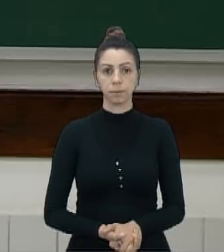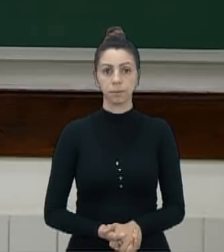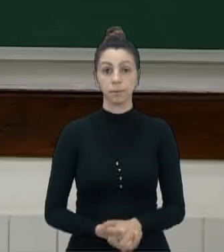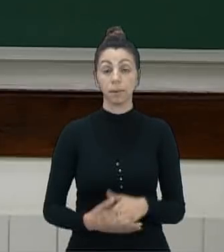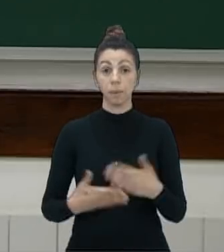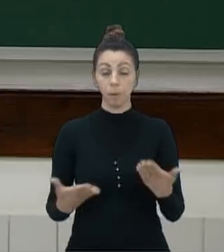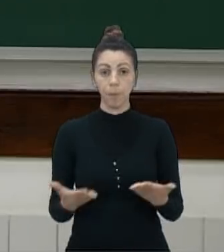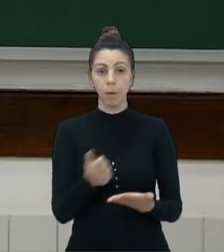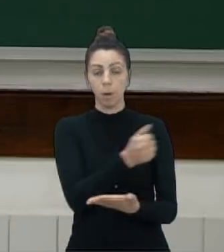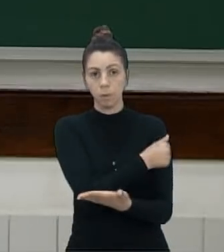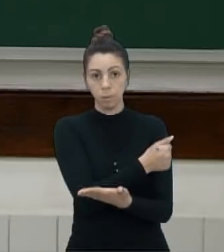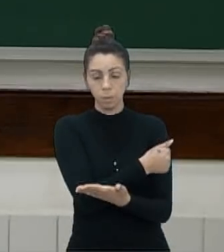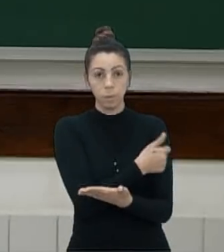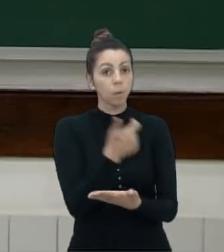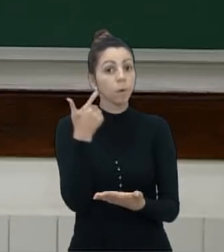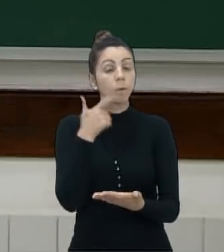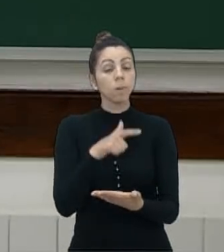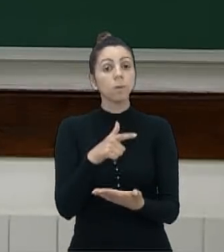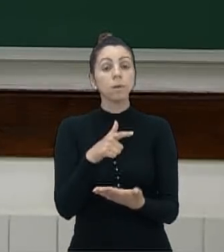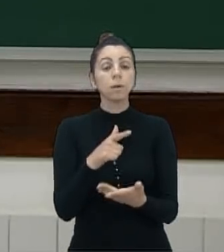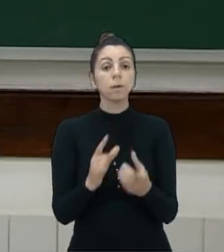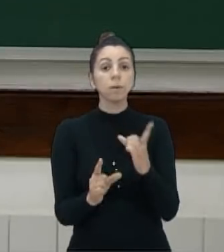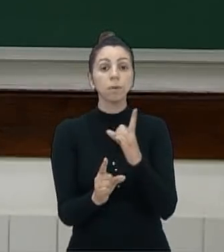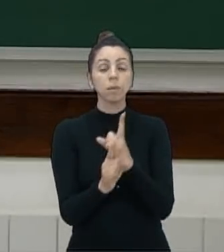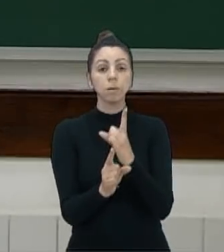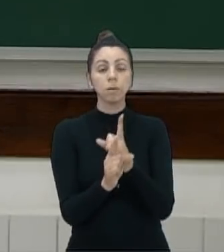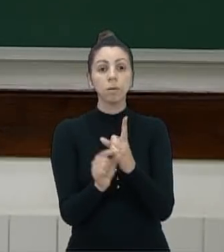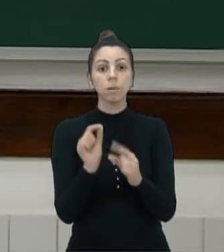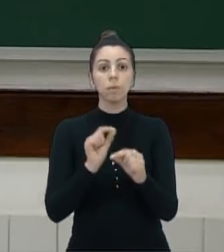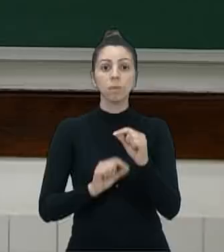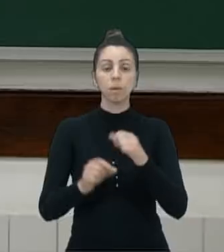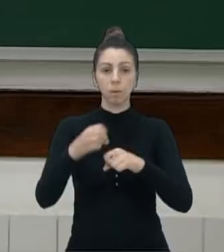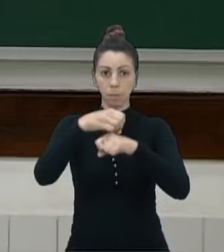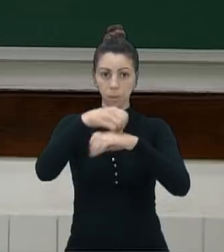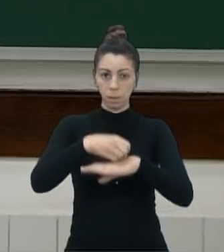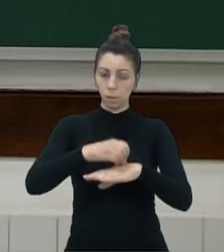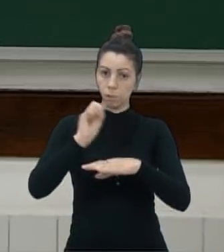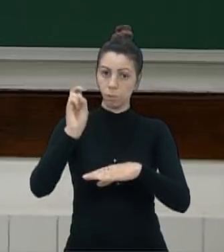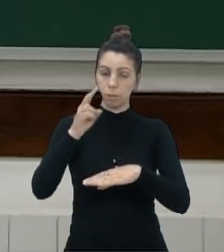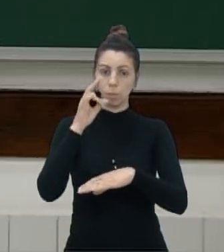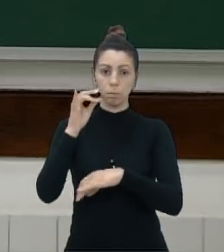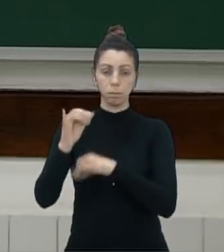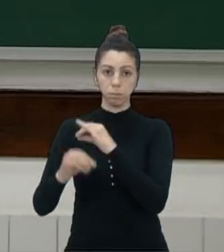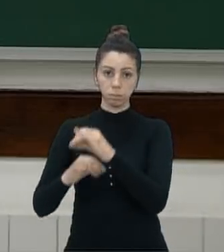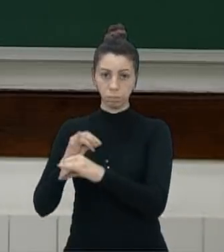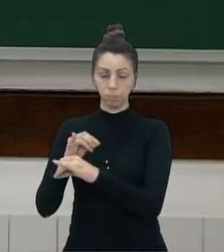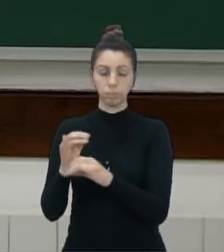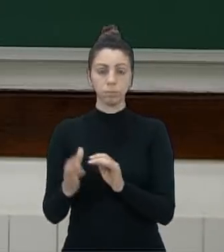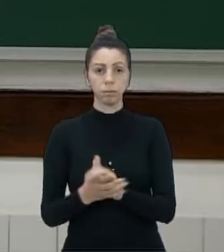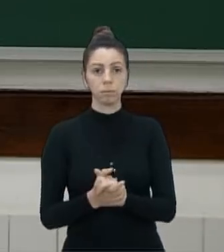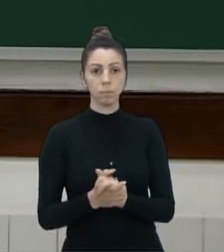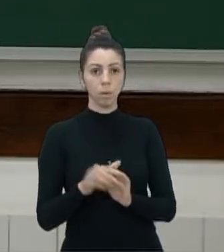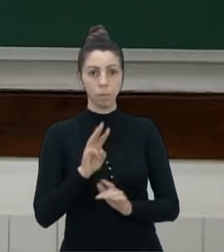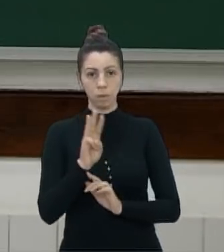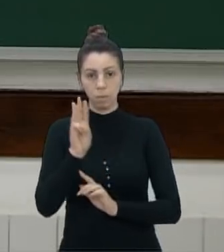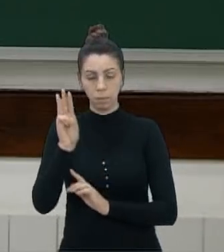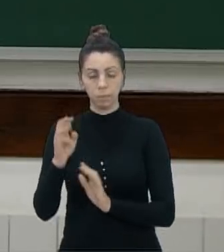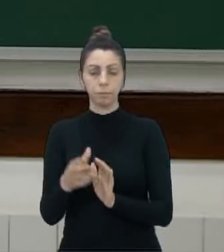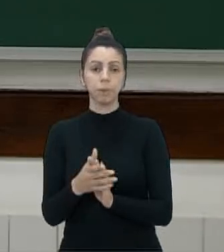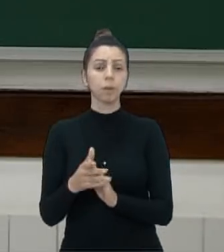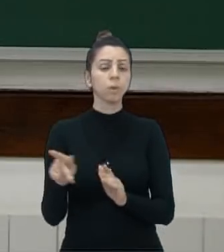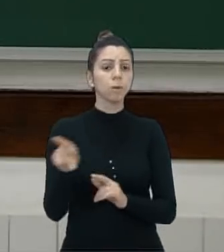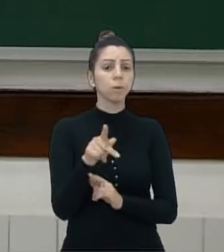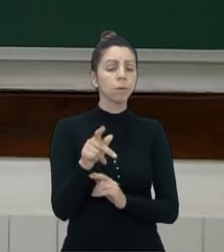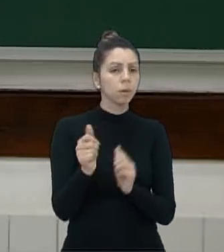Então, alunos, conseguiram localizar o aplicativo, localizar o site? Vem com o professor aqui. Vamos fazer agora aqui na